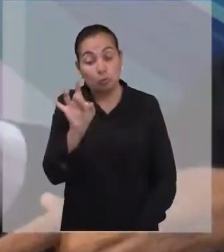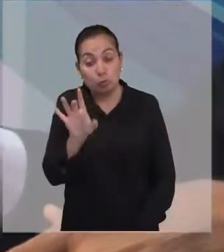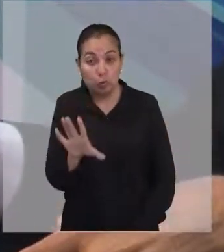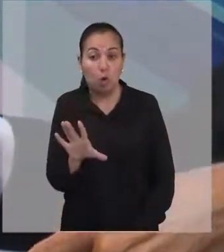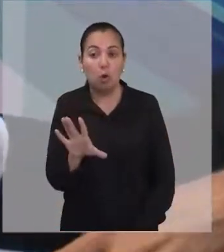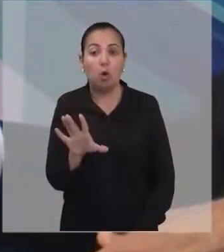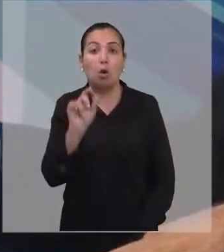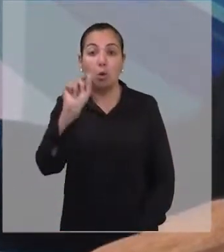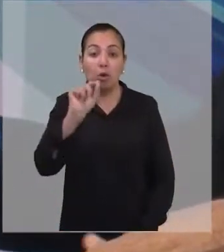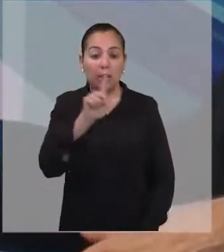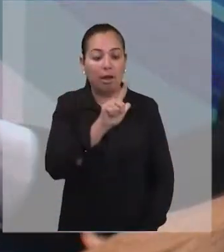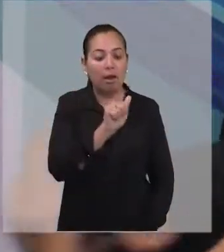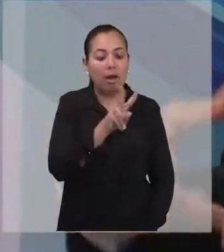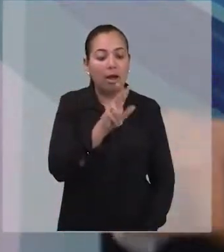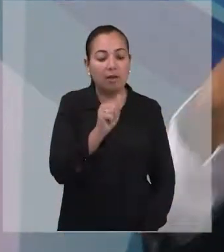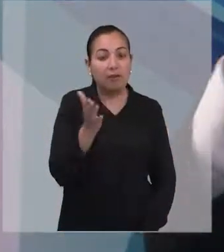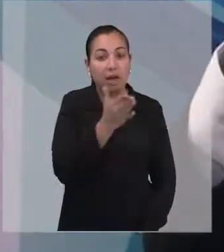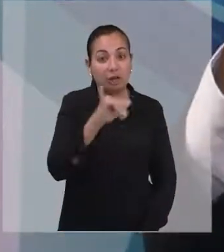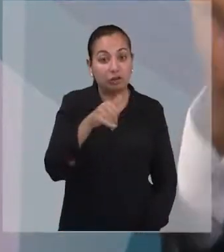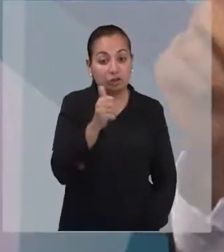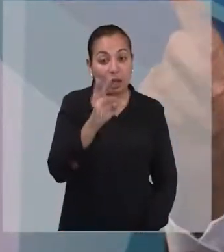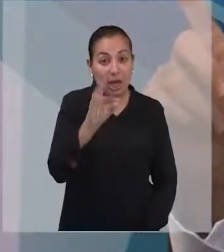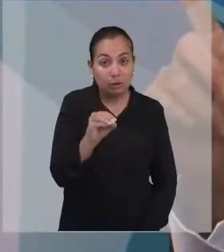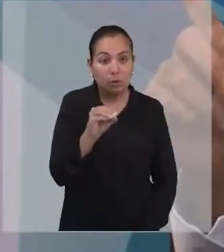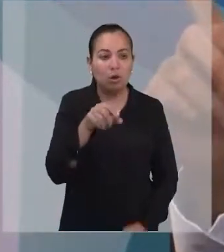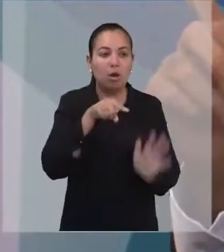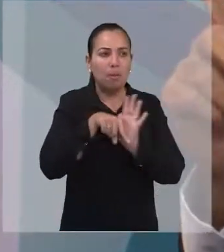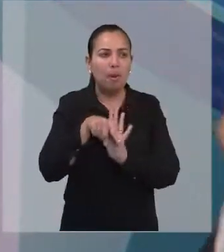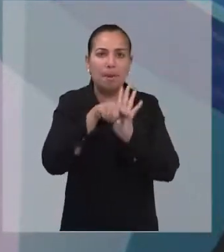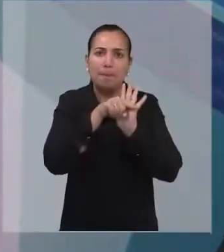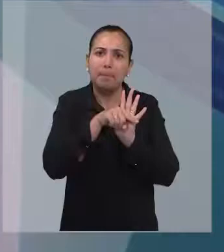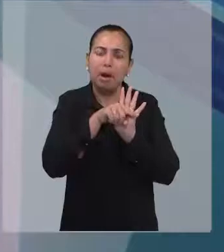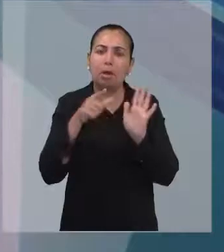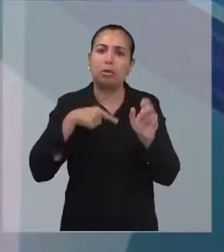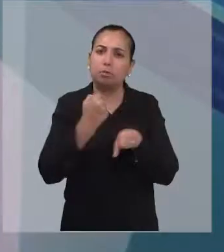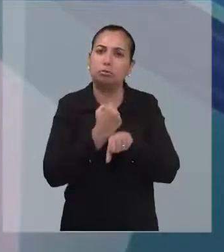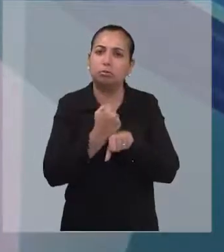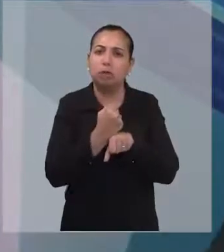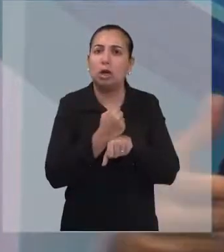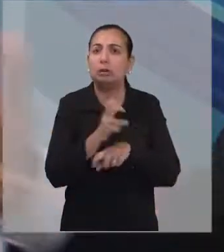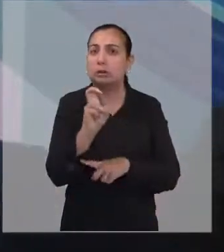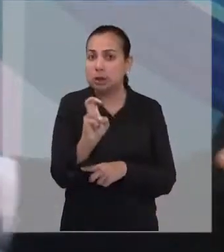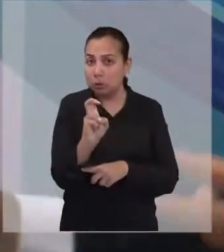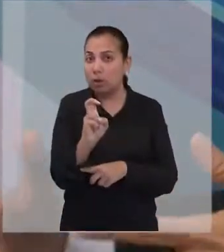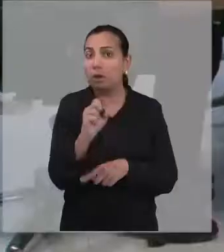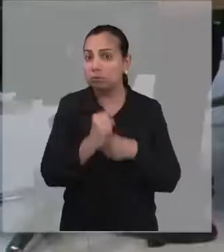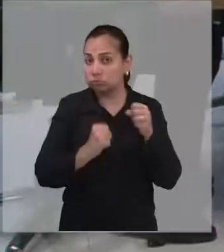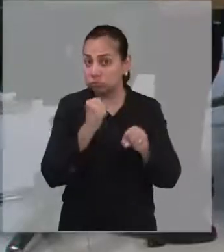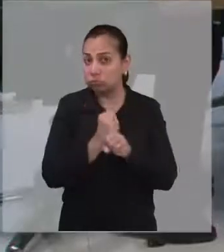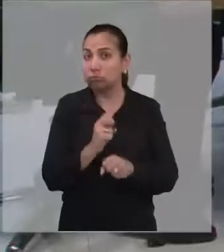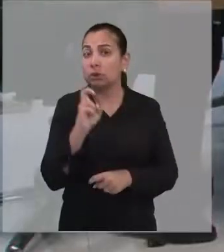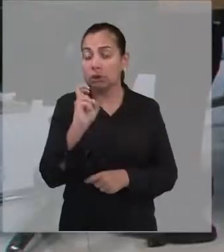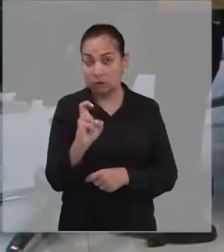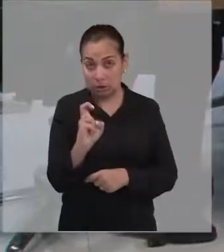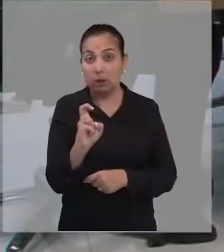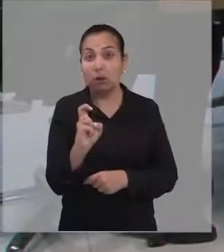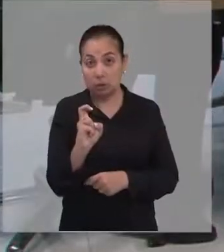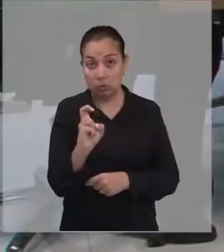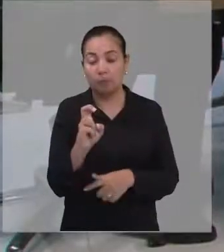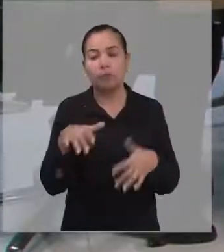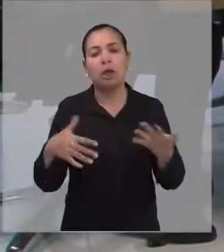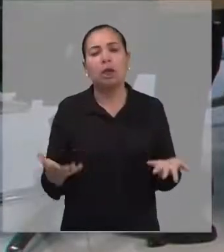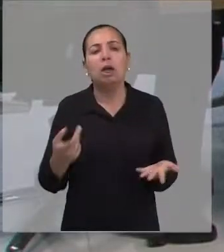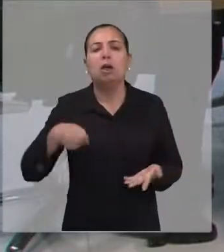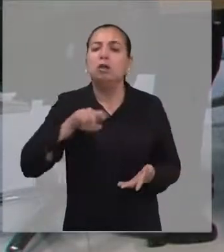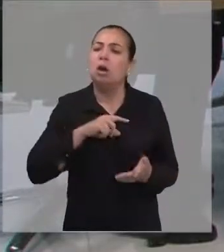nesse caso do Lava Jato tem 5 anos de convivência. E nessa amizade, e estávamos há pouco conversando aqui sobre o fim